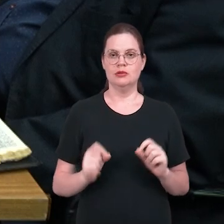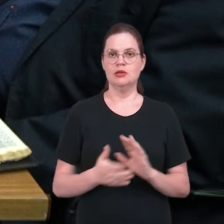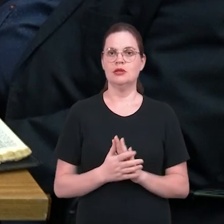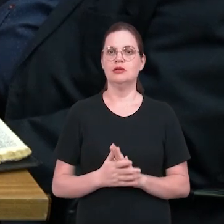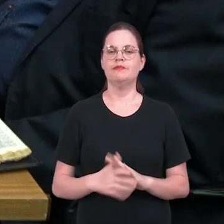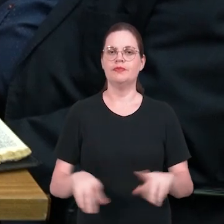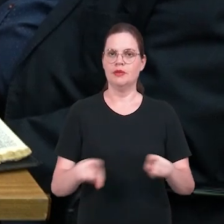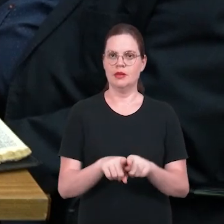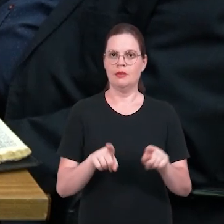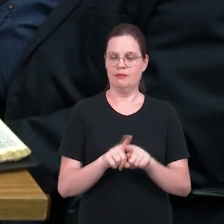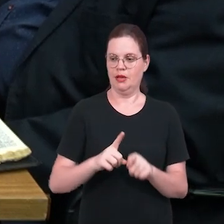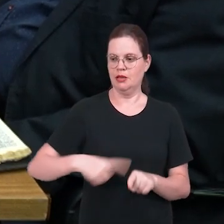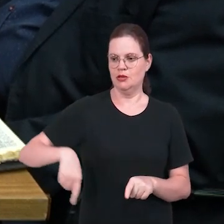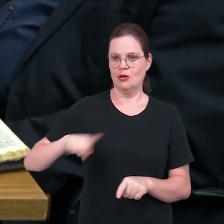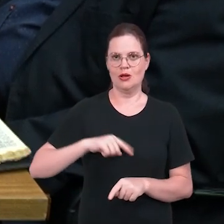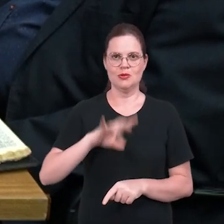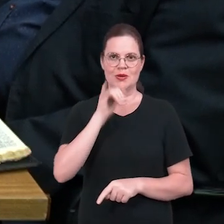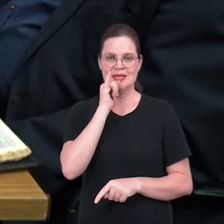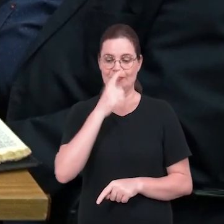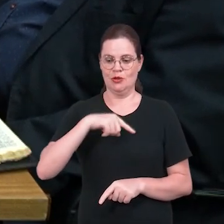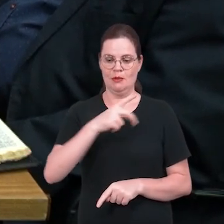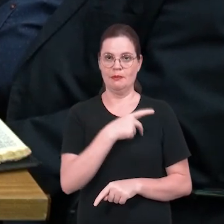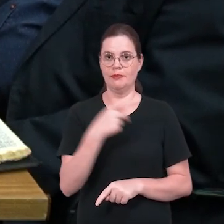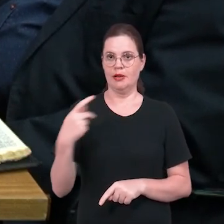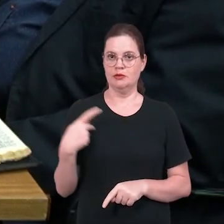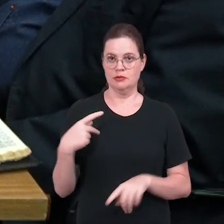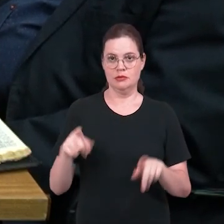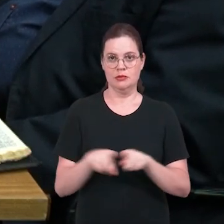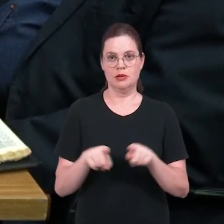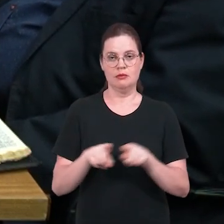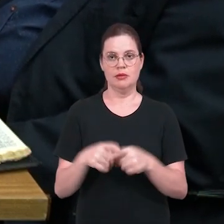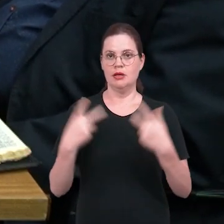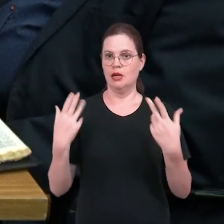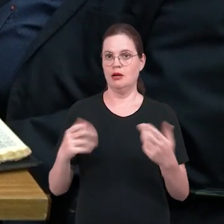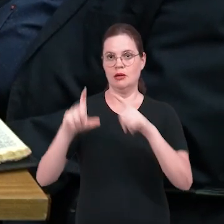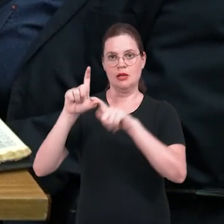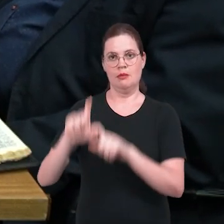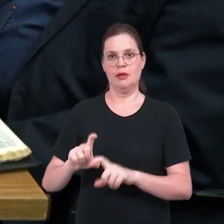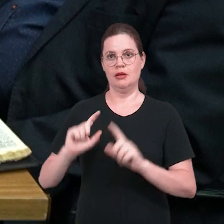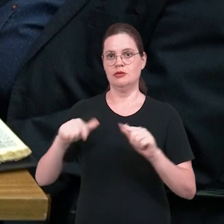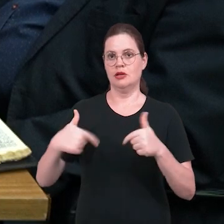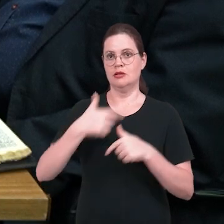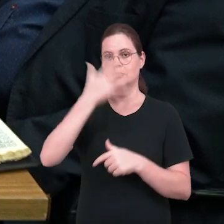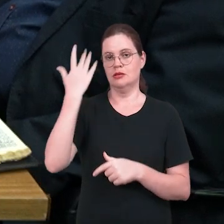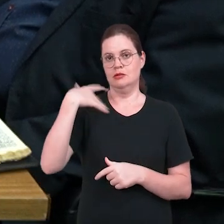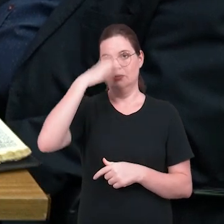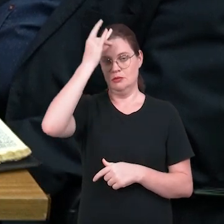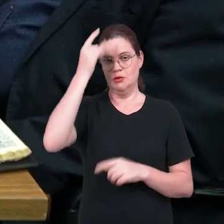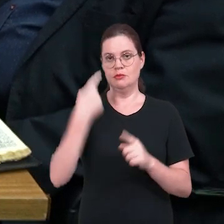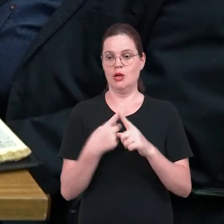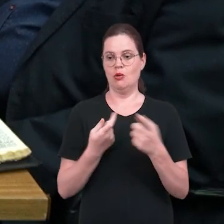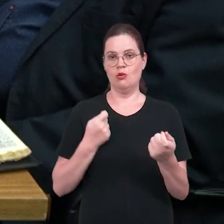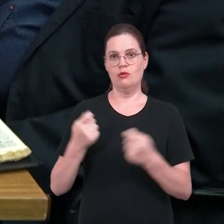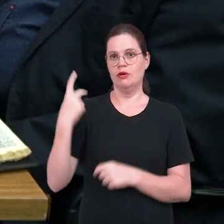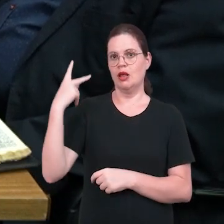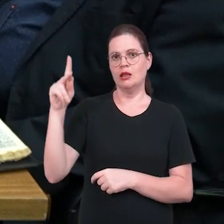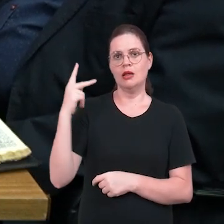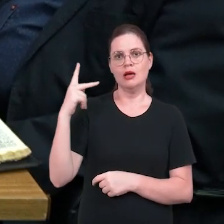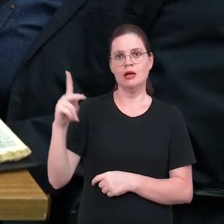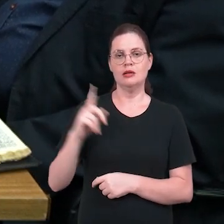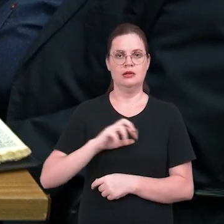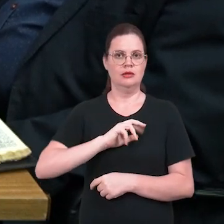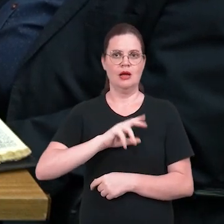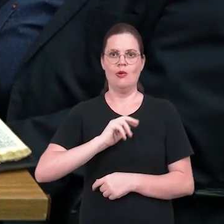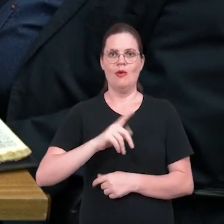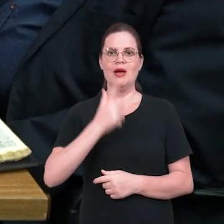os ministérios que nós exercemos também é fruto da ação do Espírito Santo, né? Que o governo é dele. Então não é